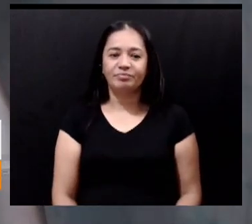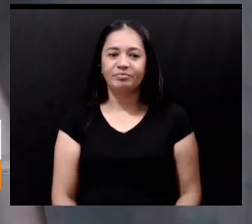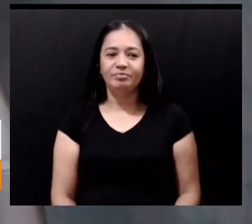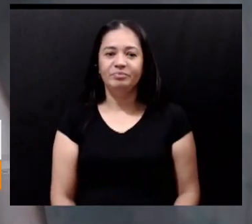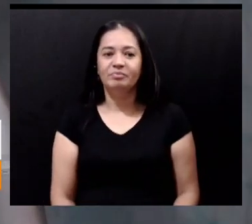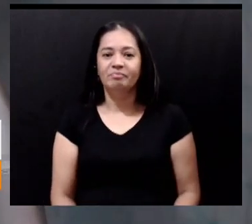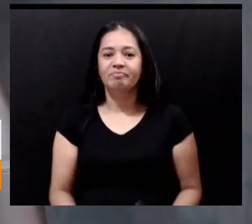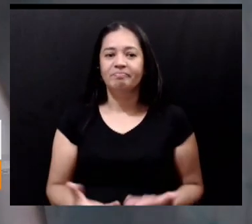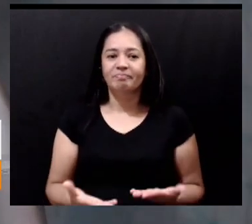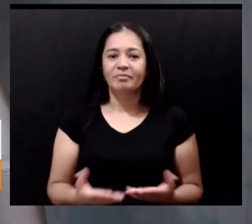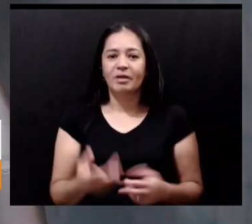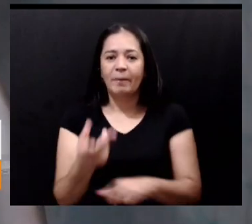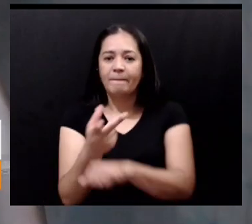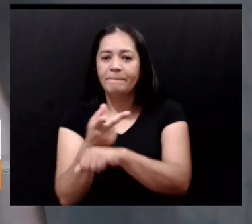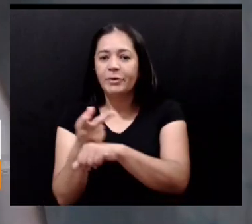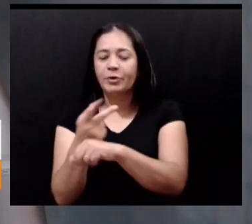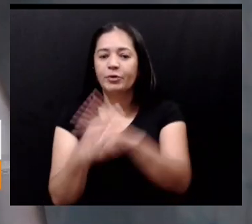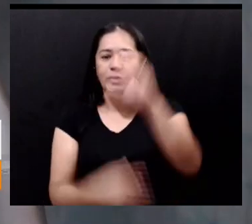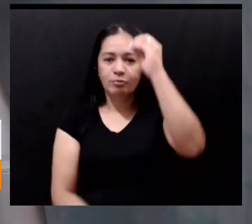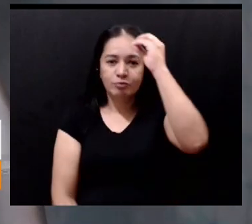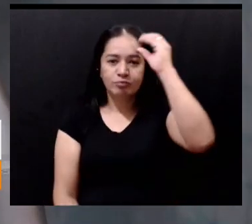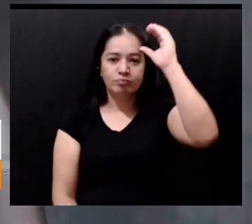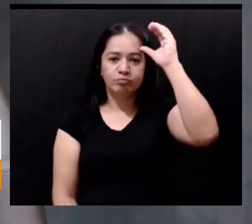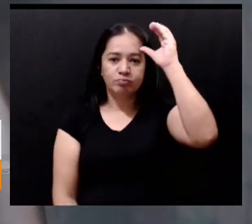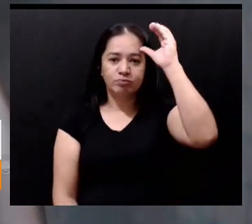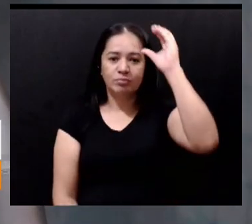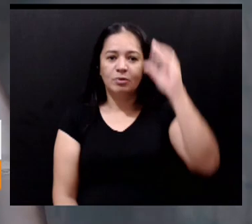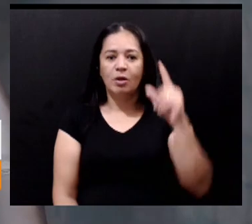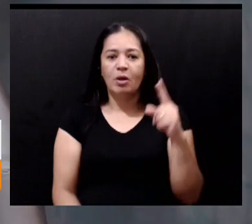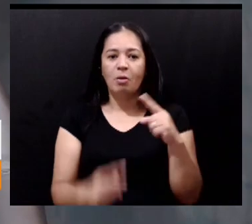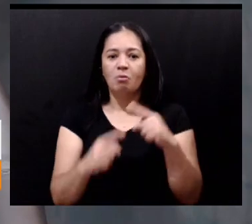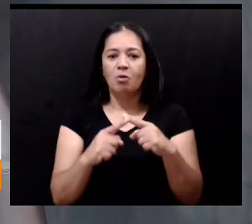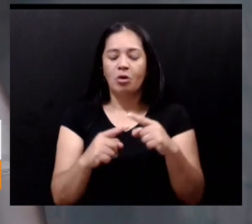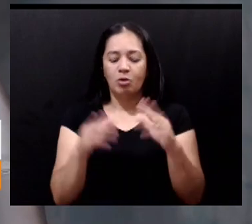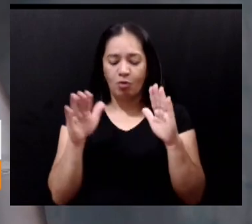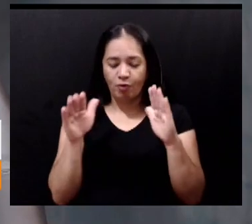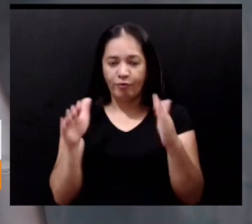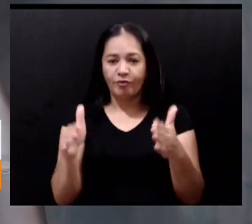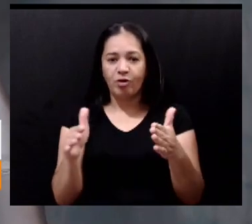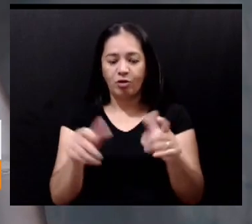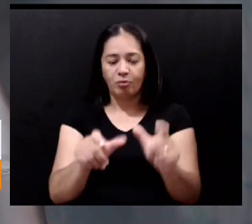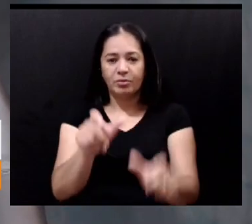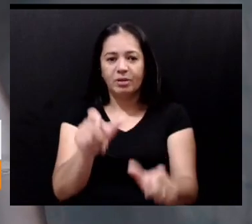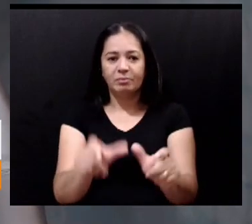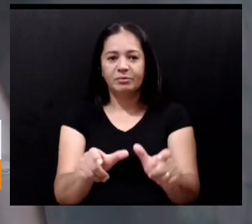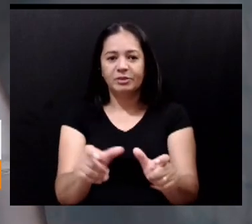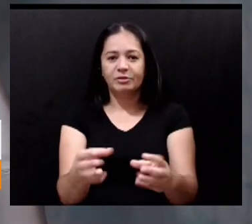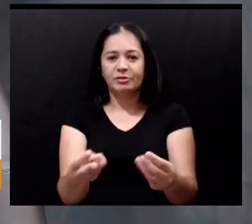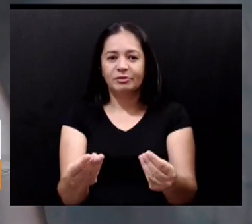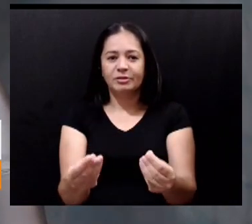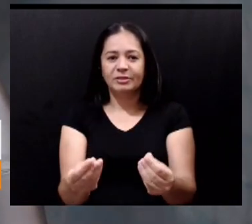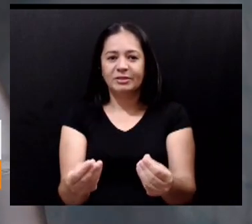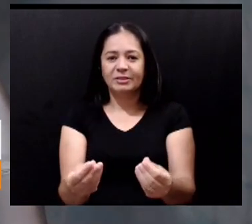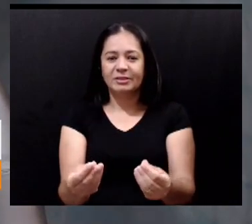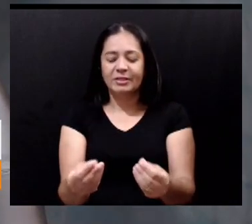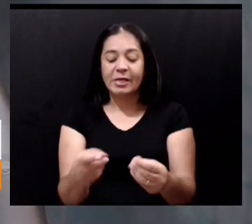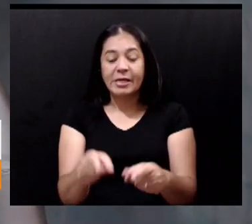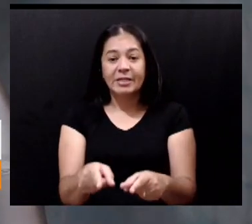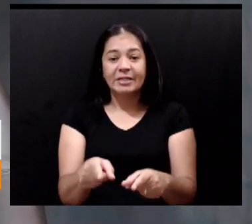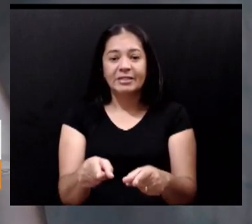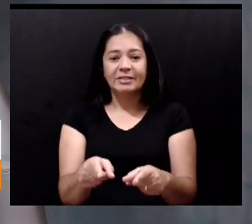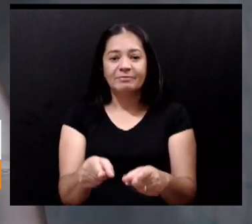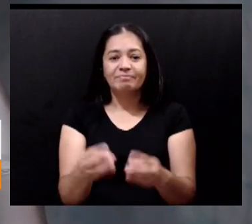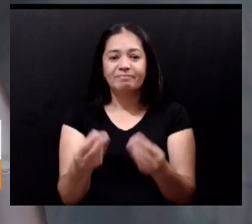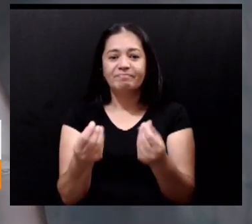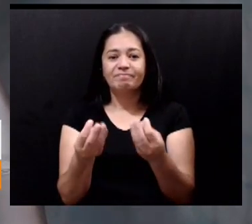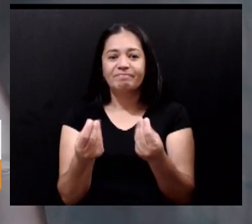buscar conhecimento, porque o olhar para quem tem esse conhecimento de luto, ele vai